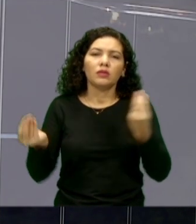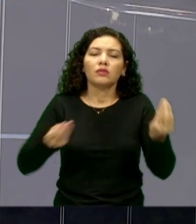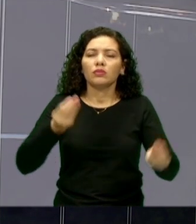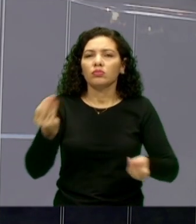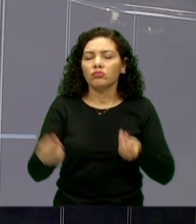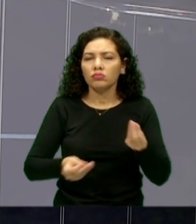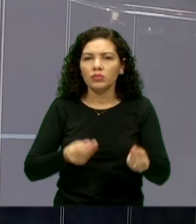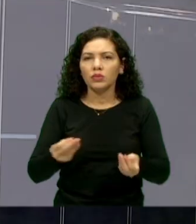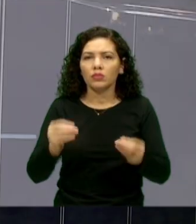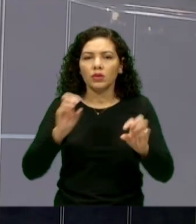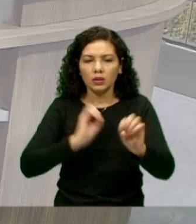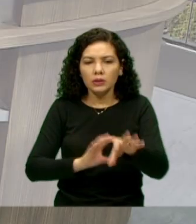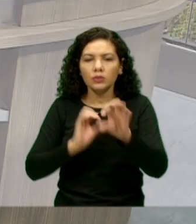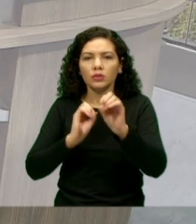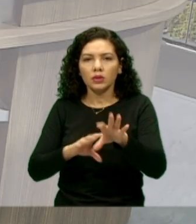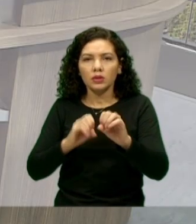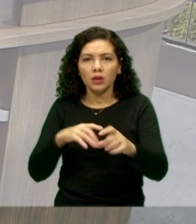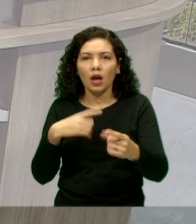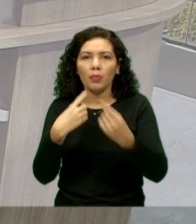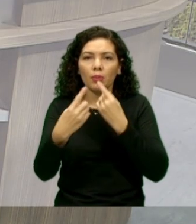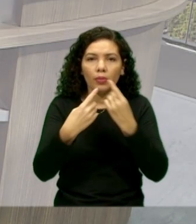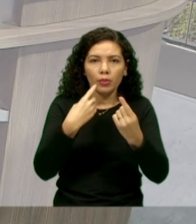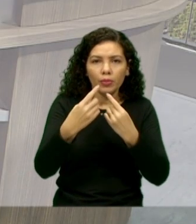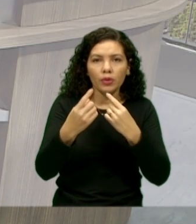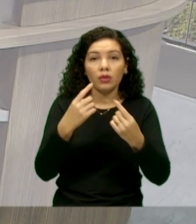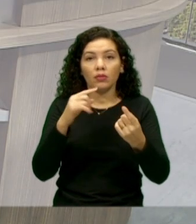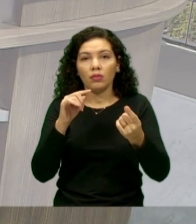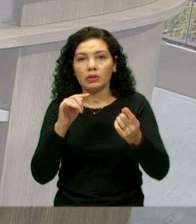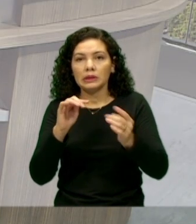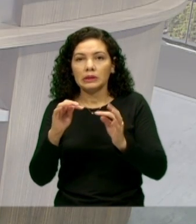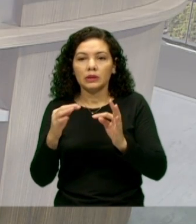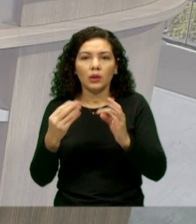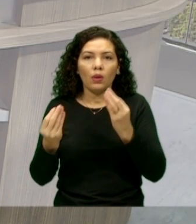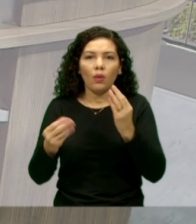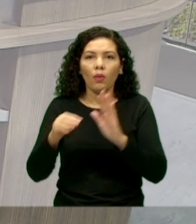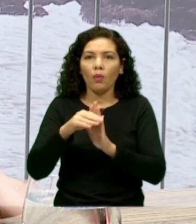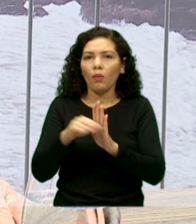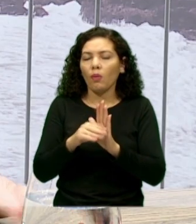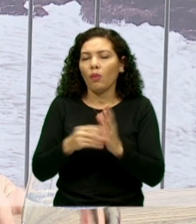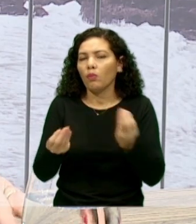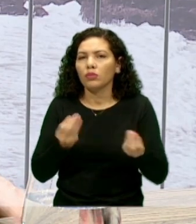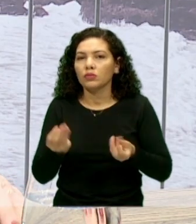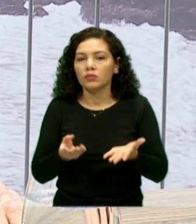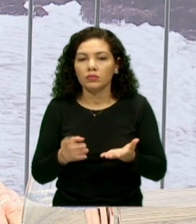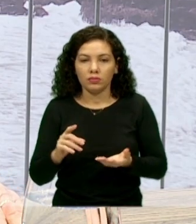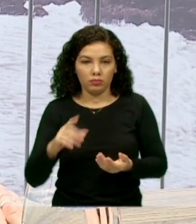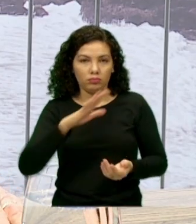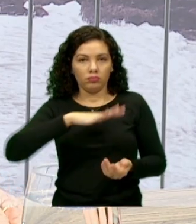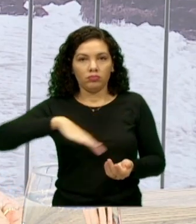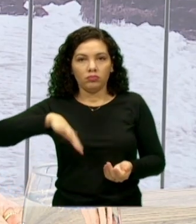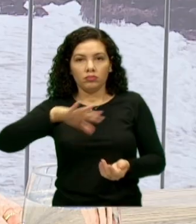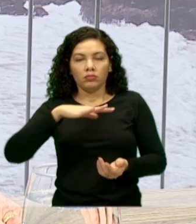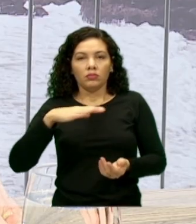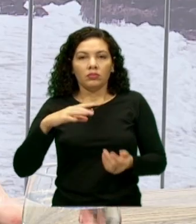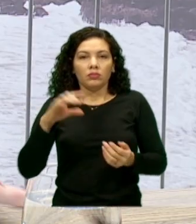meio de educação, de conversa, de tratativas? A nossa realidade de